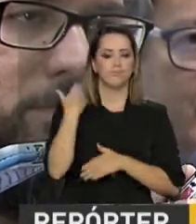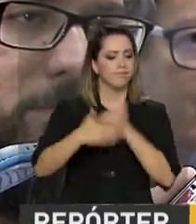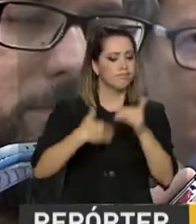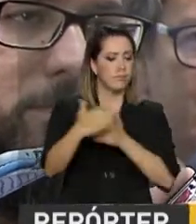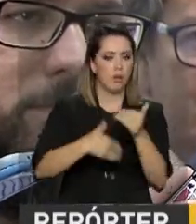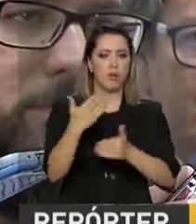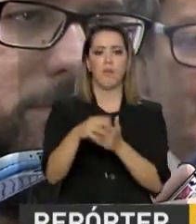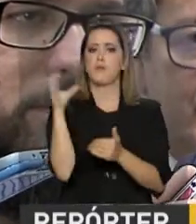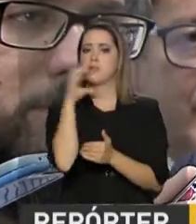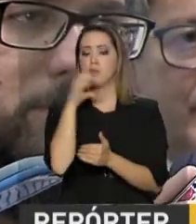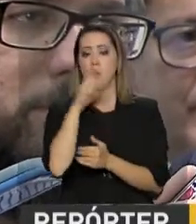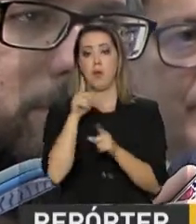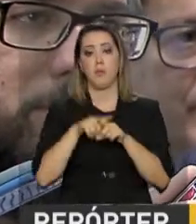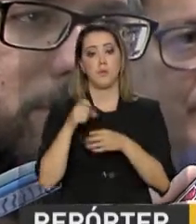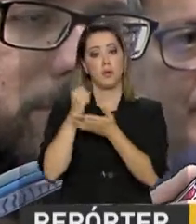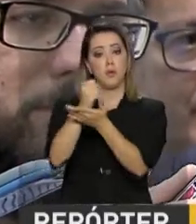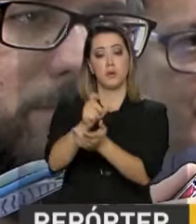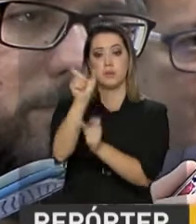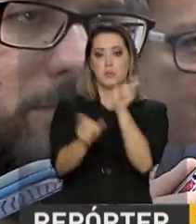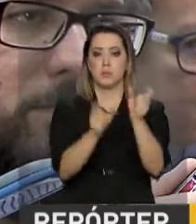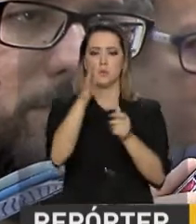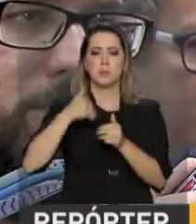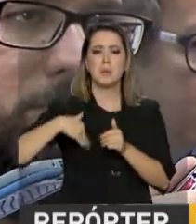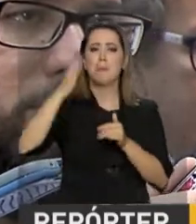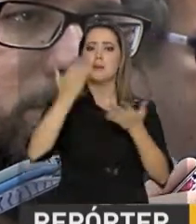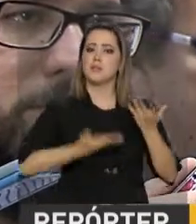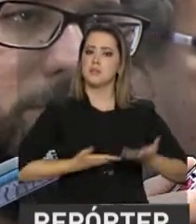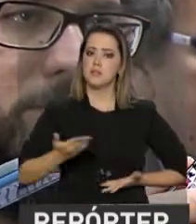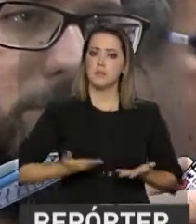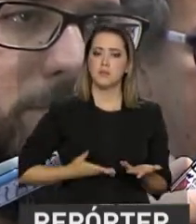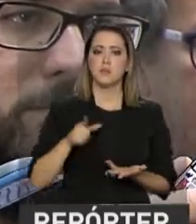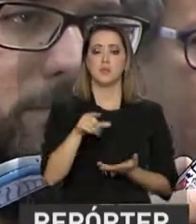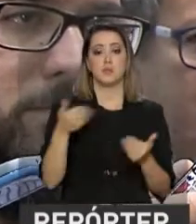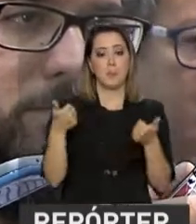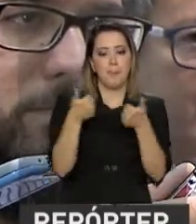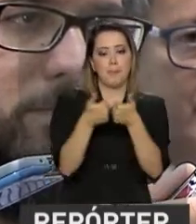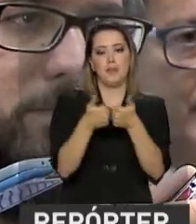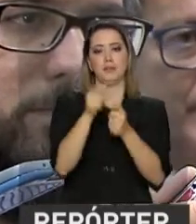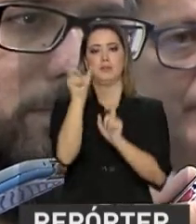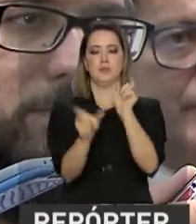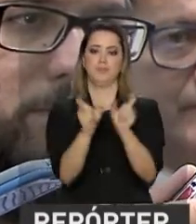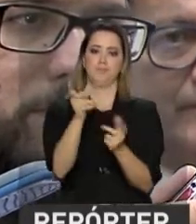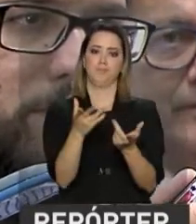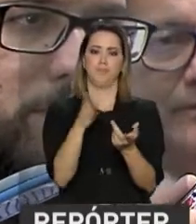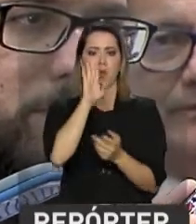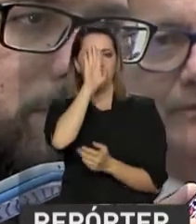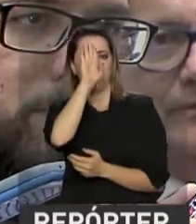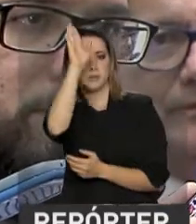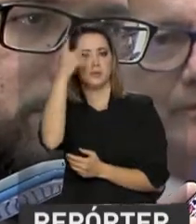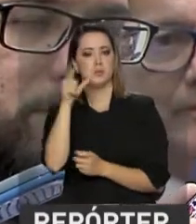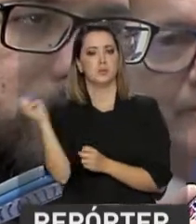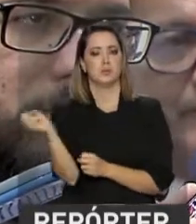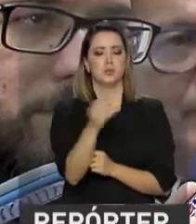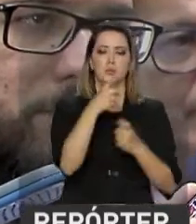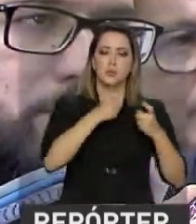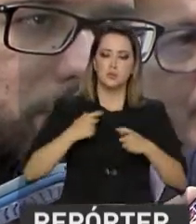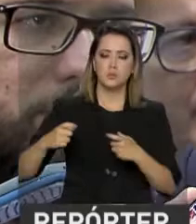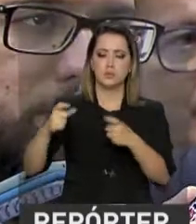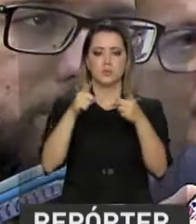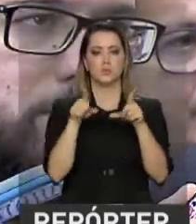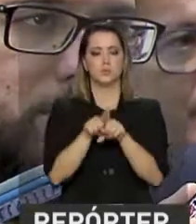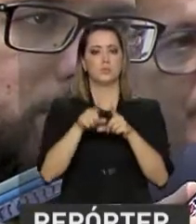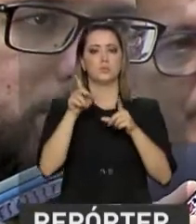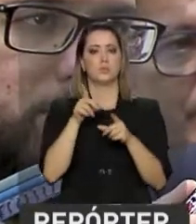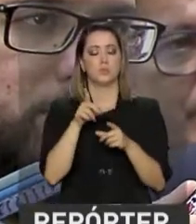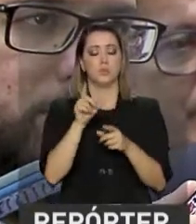para poder ofertar às pessoas mais serviços e serviços mais perto das pessoas, priorizando novas instalações